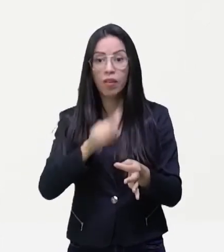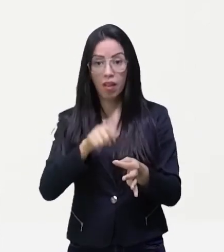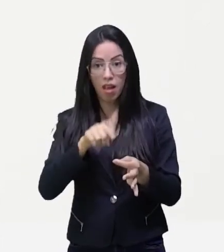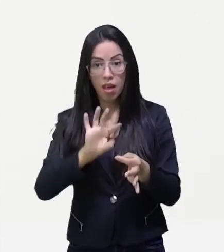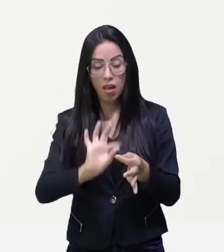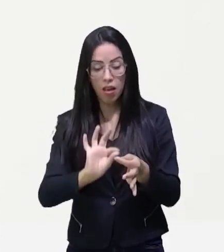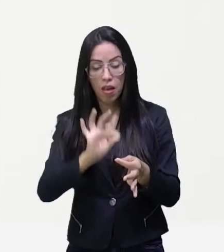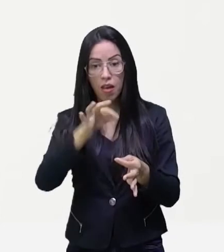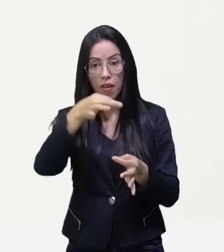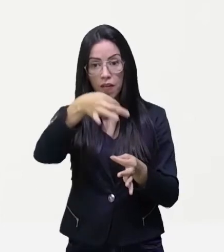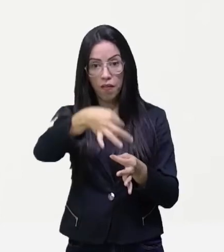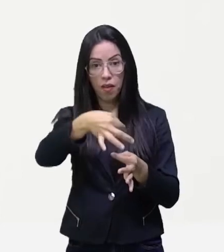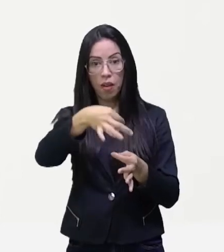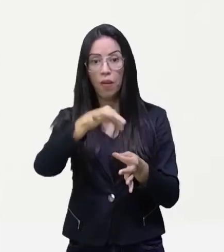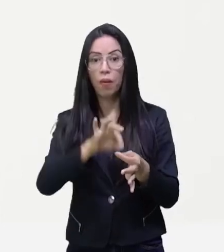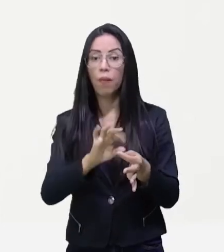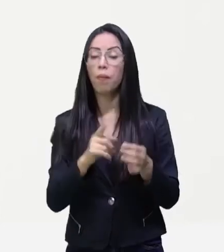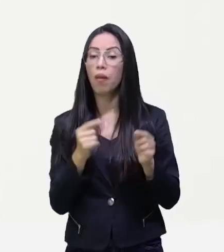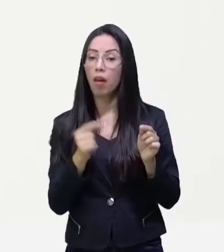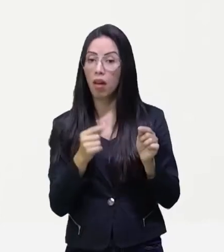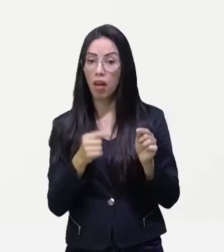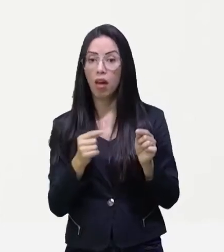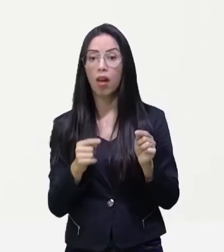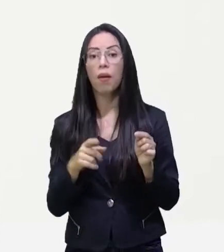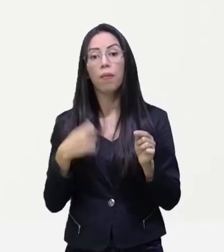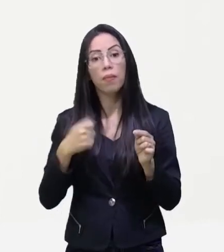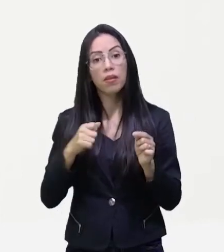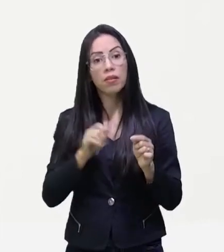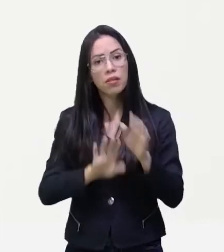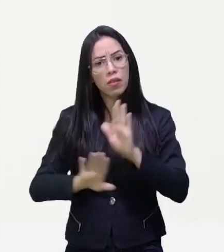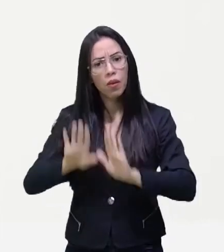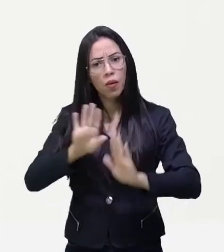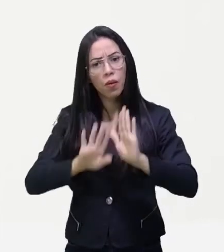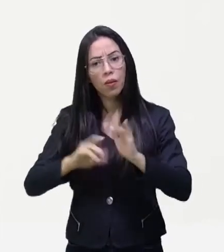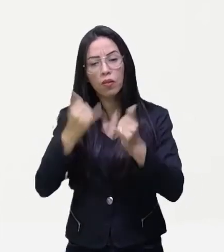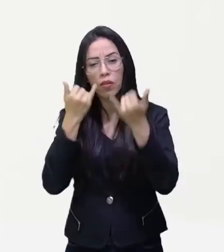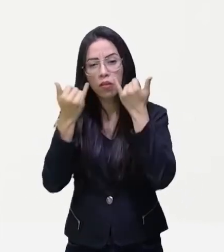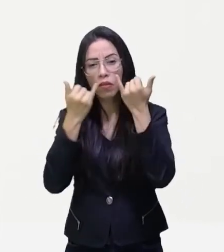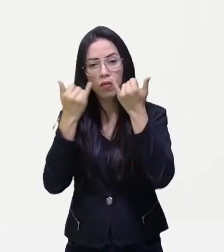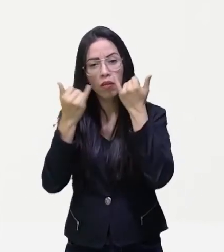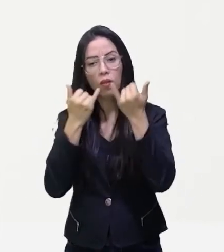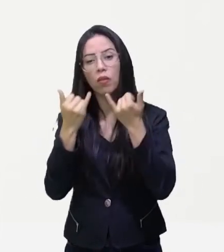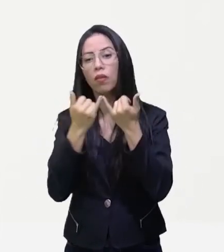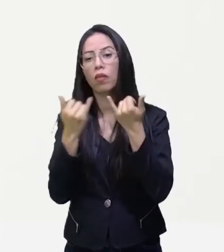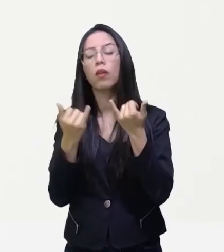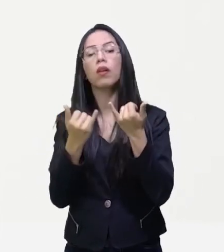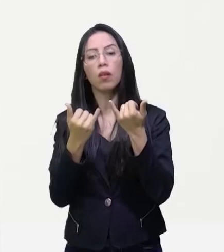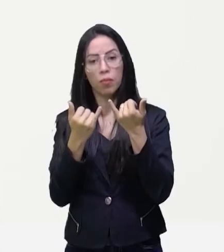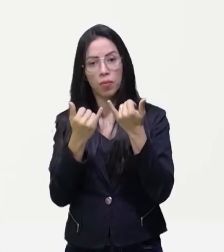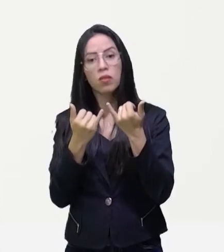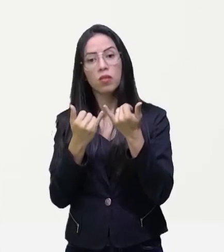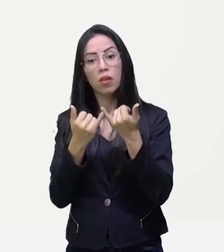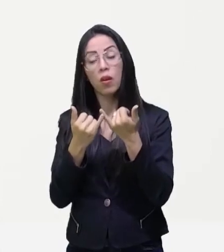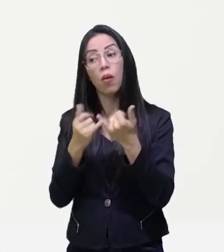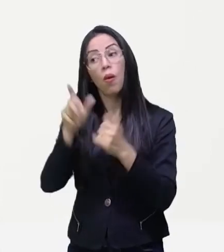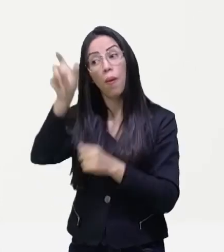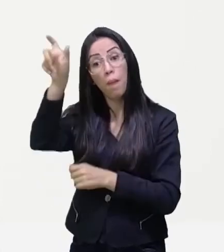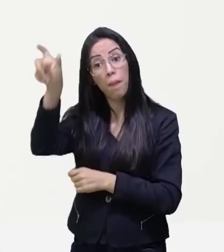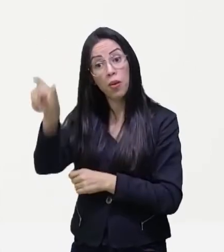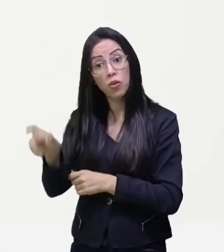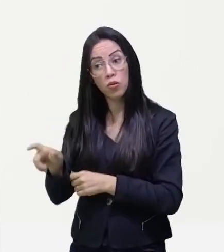colocar as informações referentes ao destino, ao destinatário, a pessoa que deverá receber, e